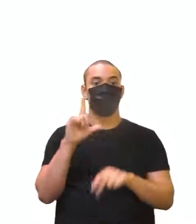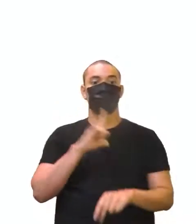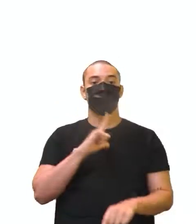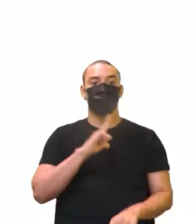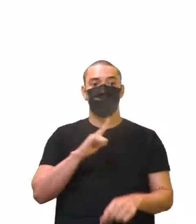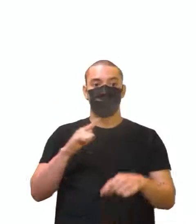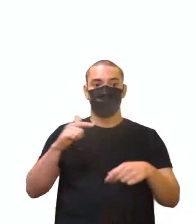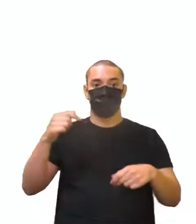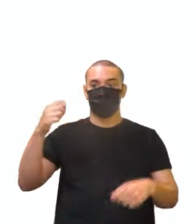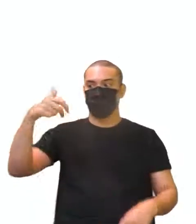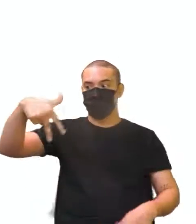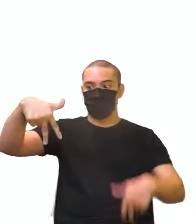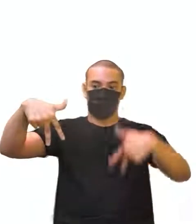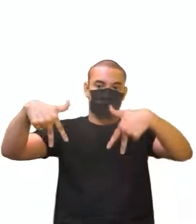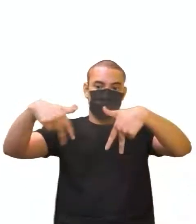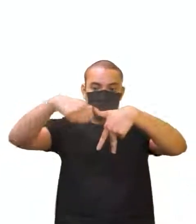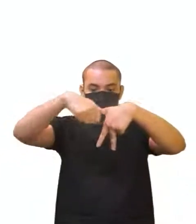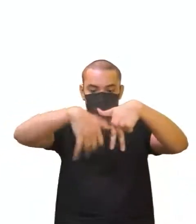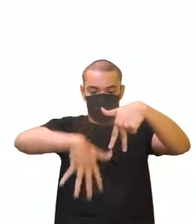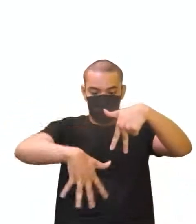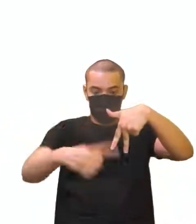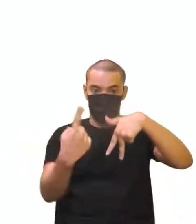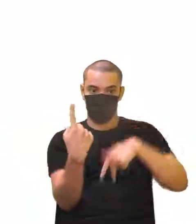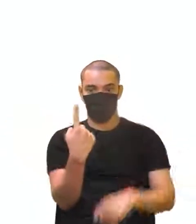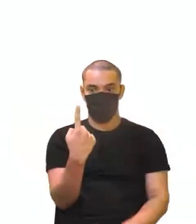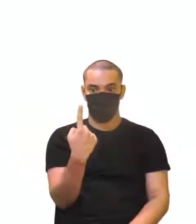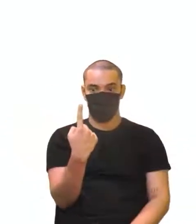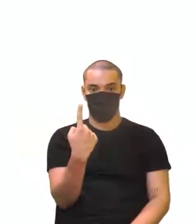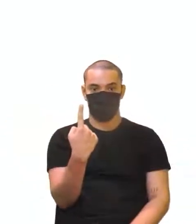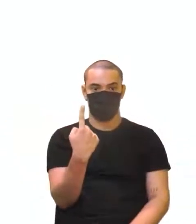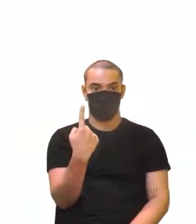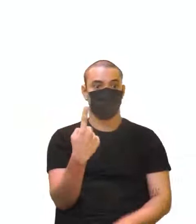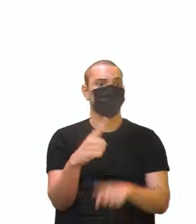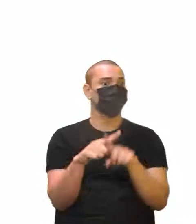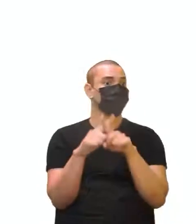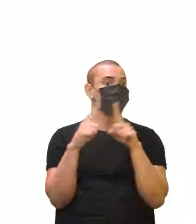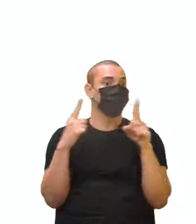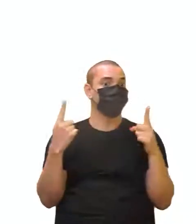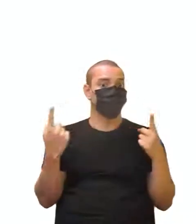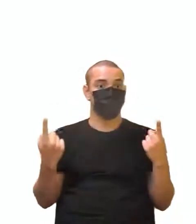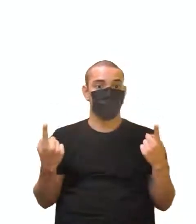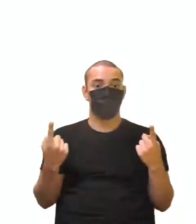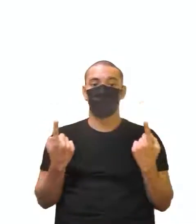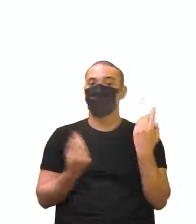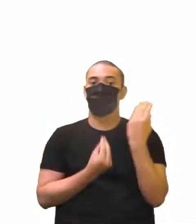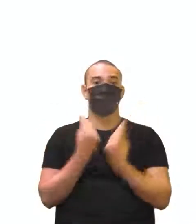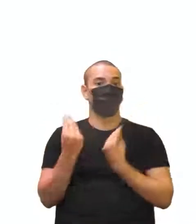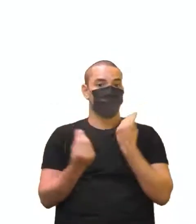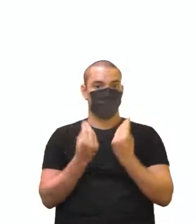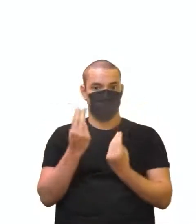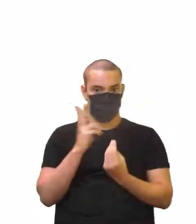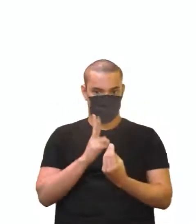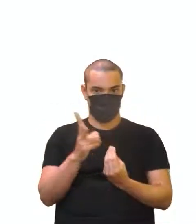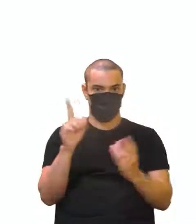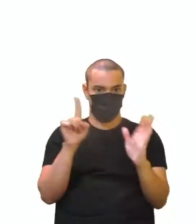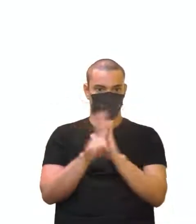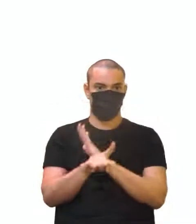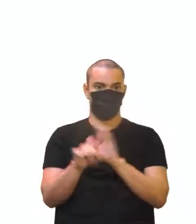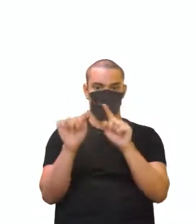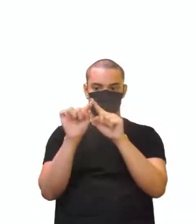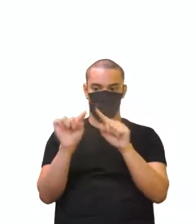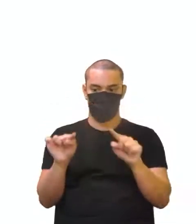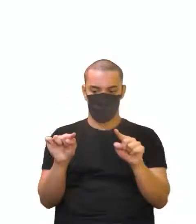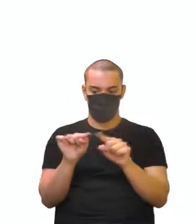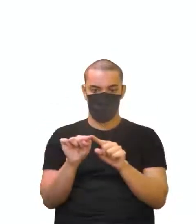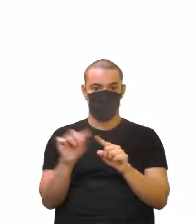embaixo, vocês estão vendo que tem um indivíduo, fruto desse cruzamento. Só que a questão, olha lá, continuando na questão. O